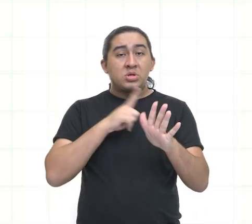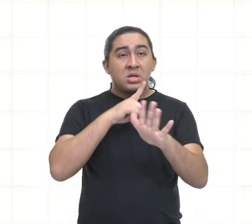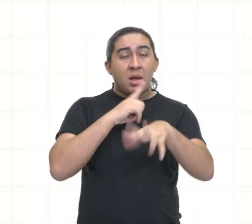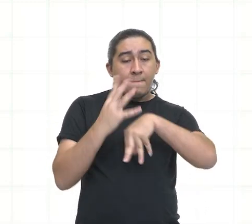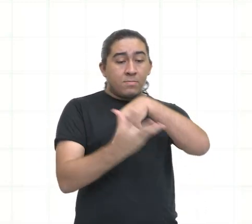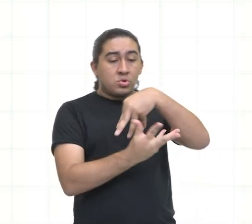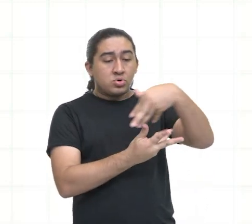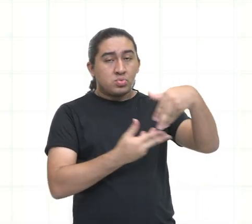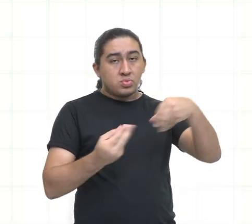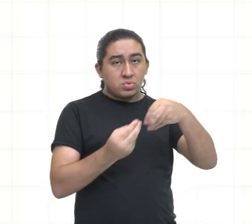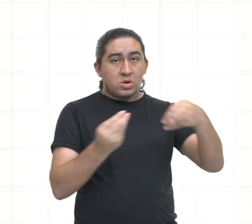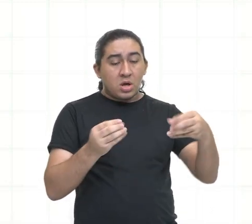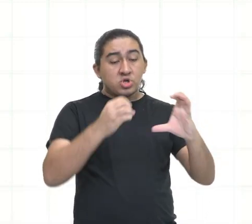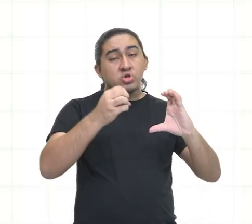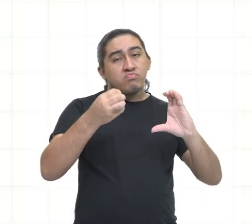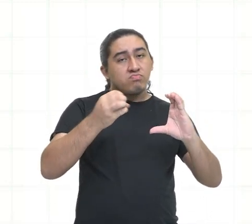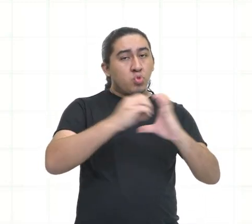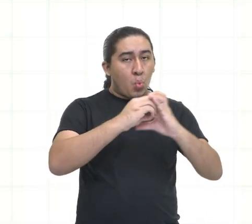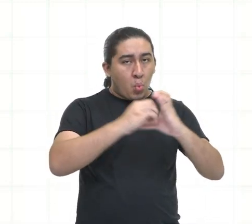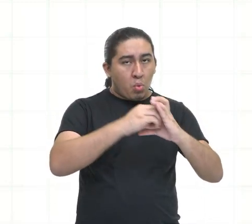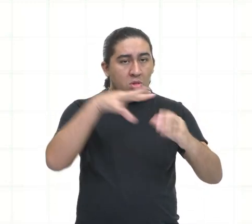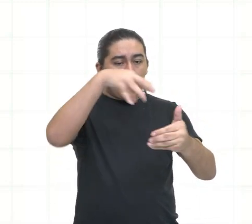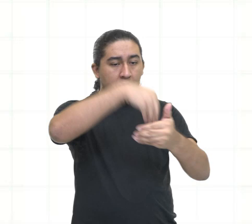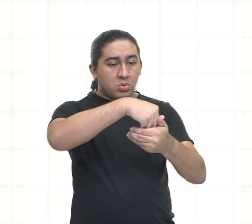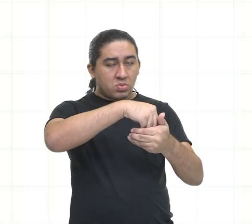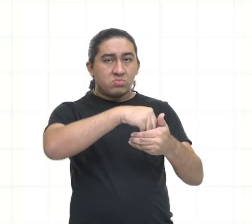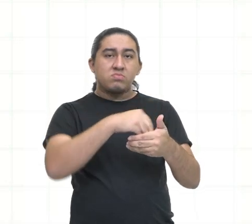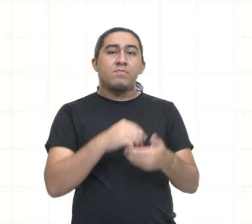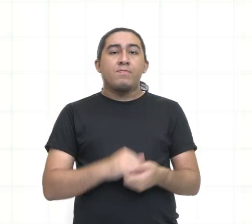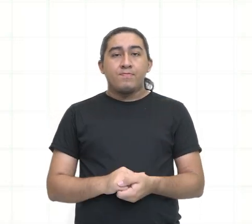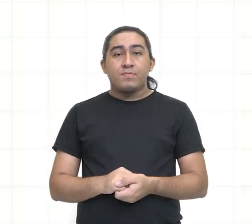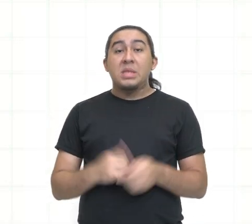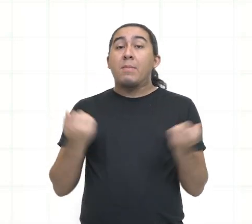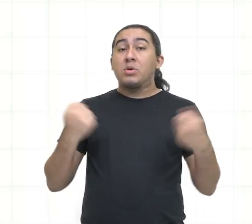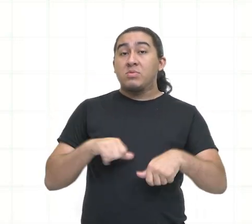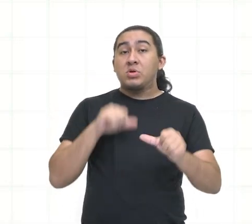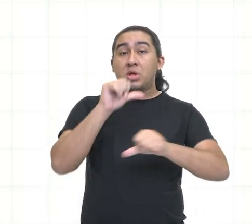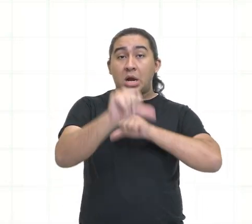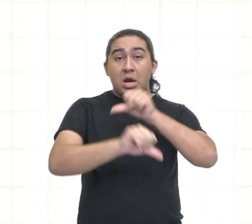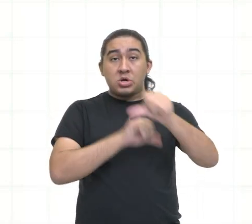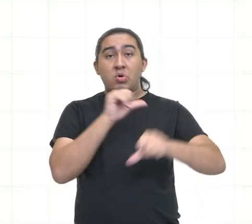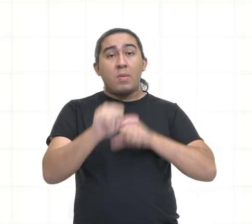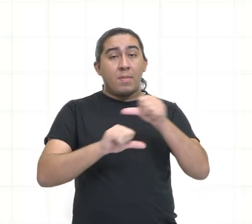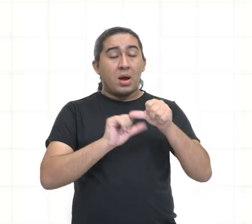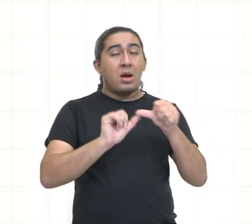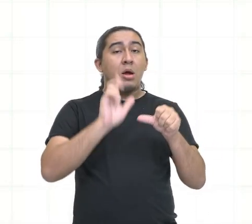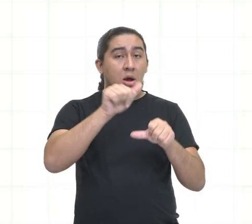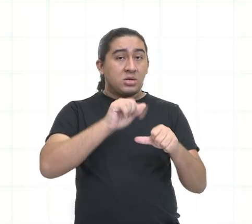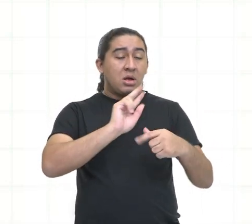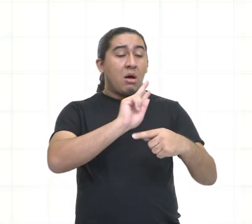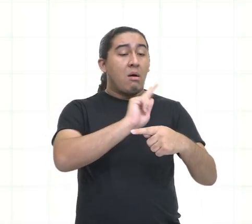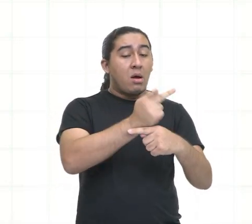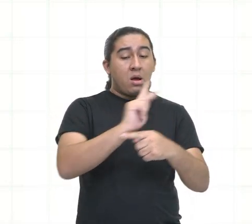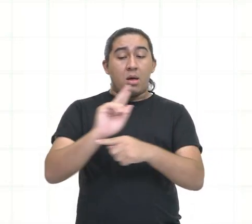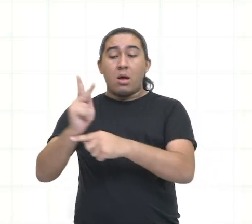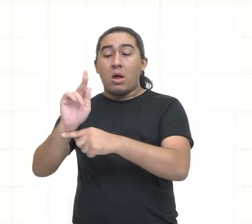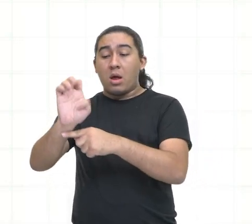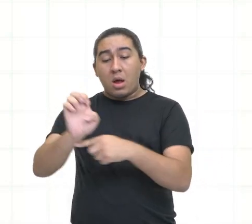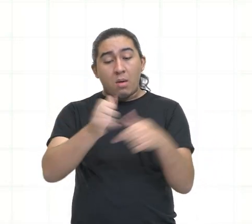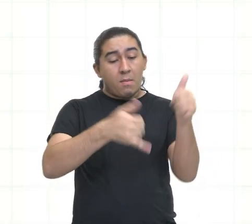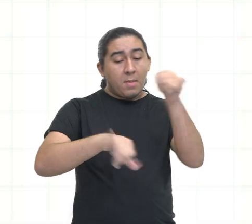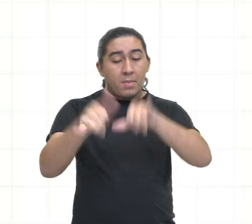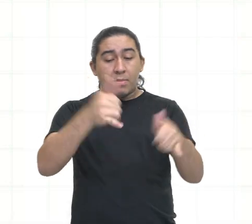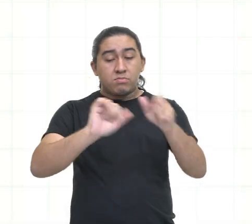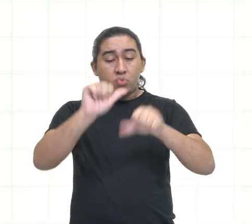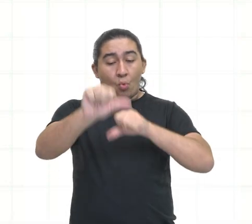nuclear. Gente, para ser considerado uma estrela, para transformar um elemento químico em outro, precisa